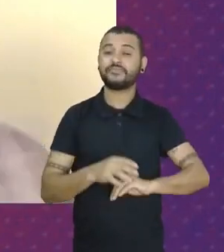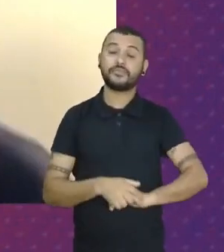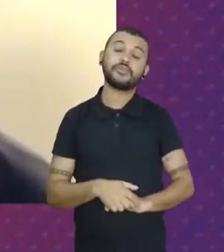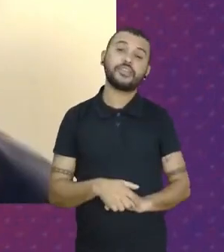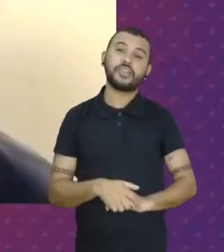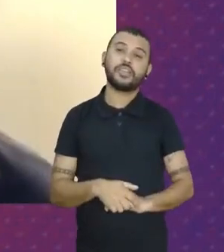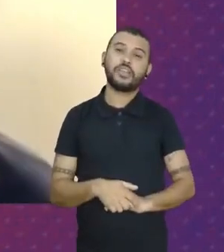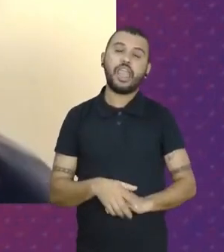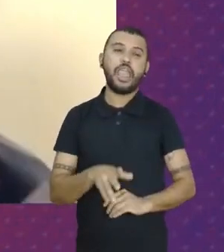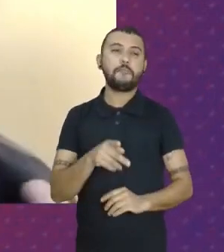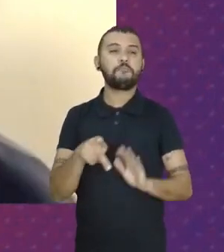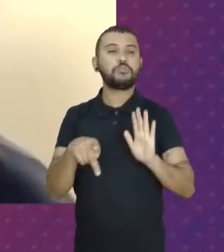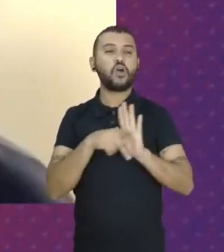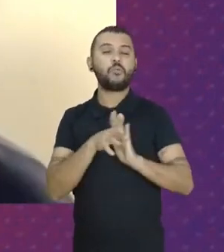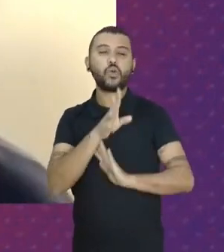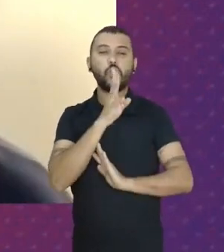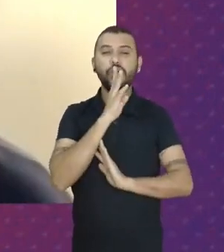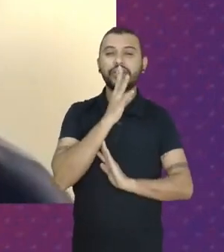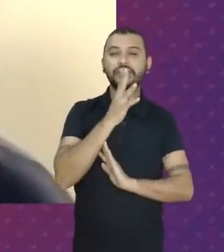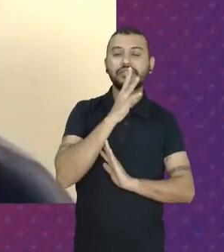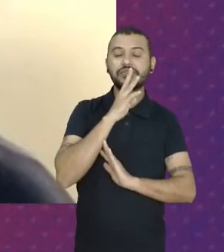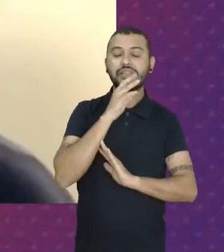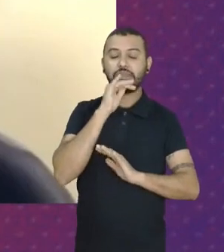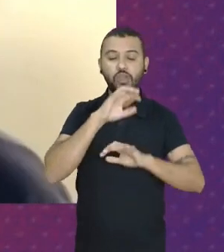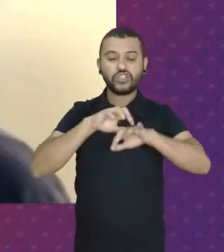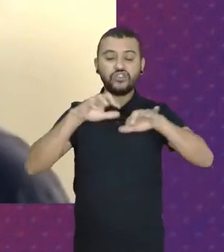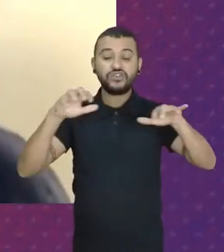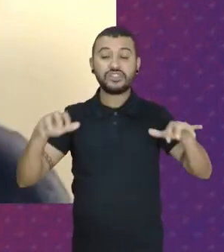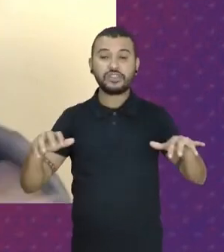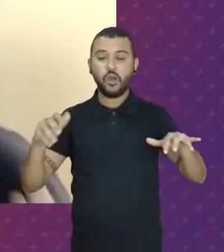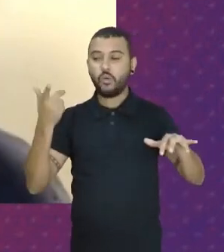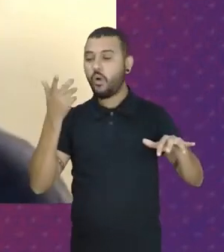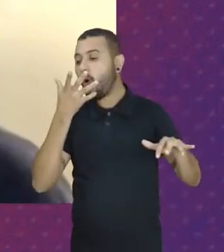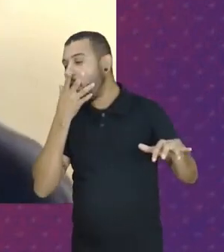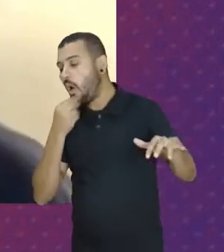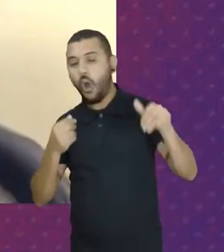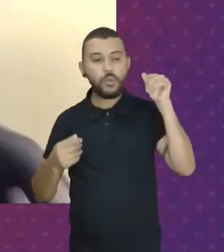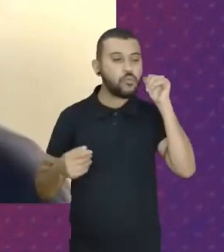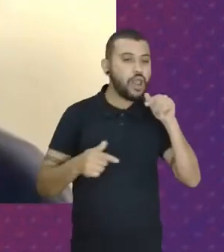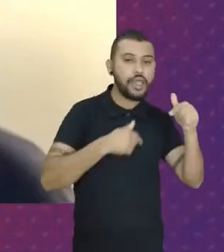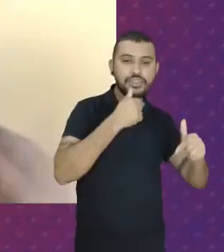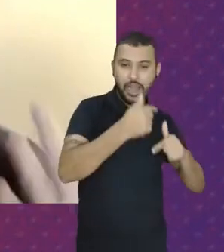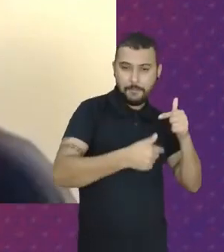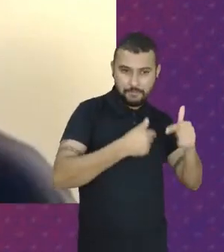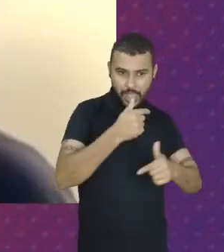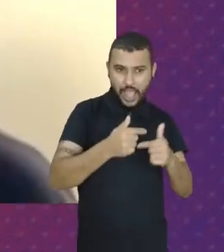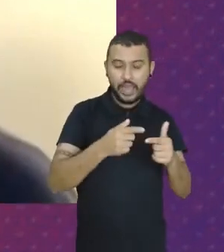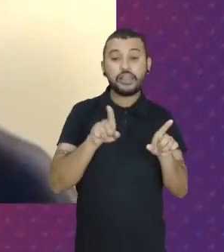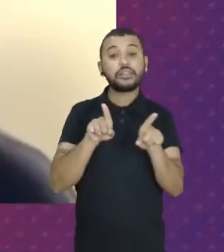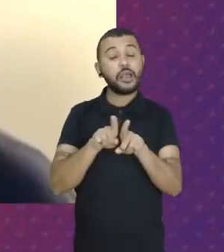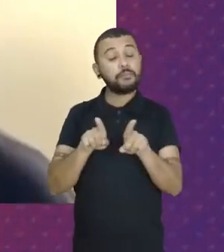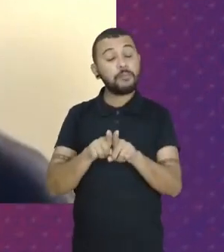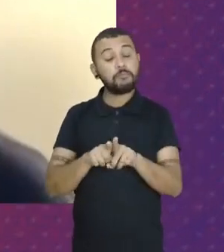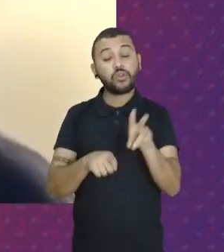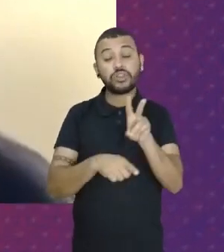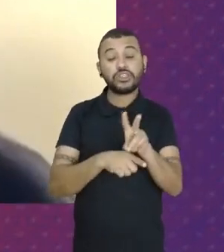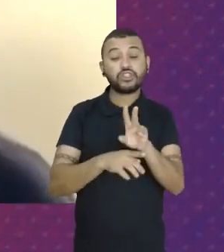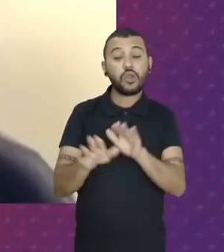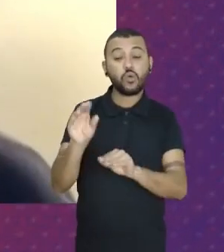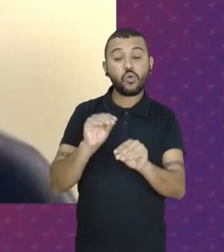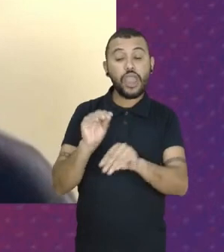o reconhecimento do que é a divisão sexual do trabalho, eles afirmam como o cuidado, a criação